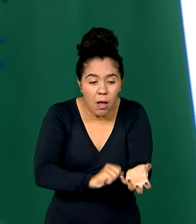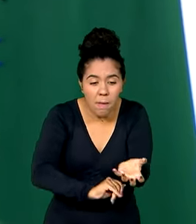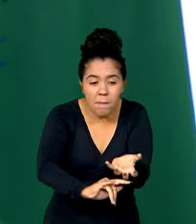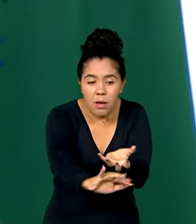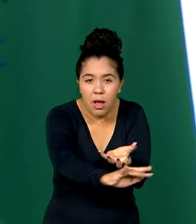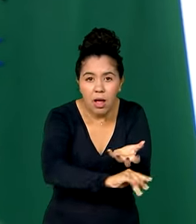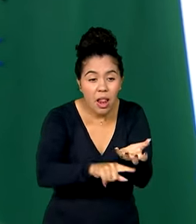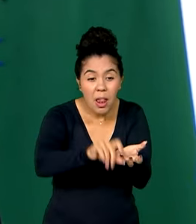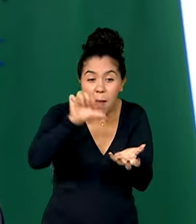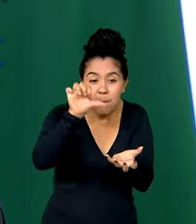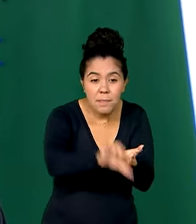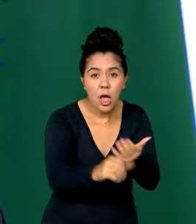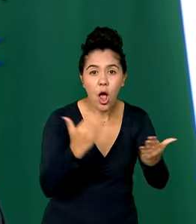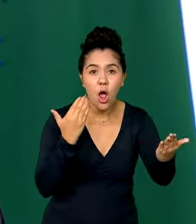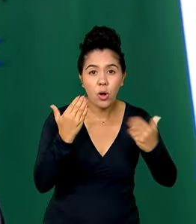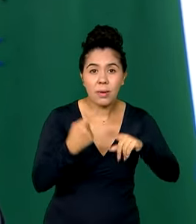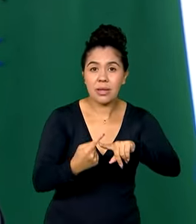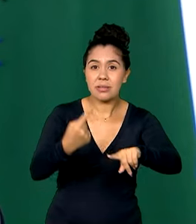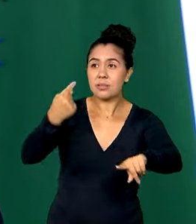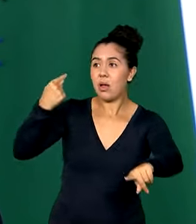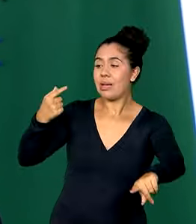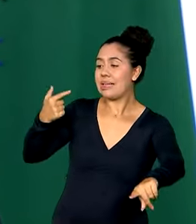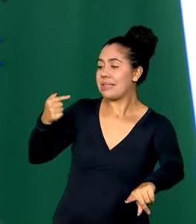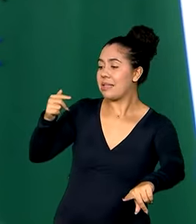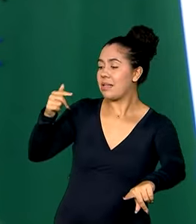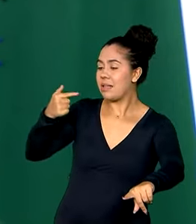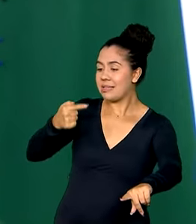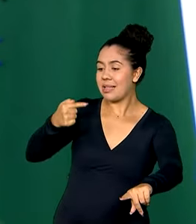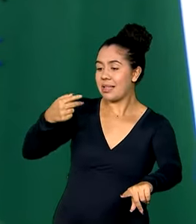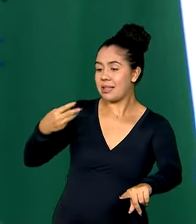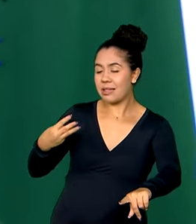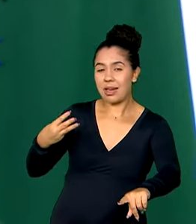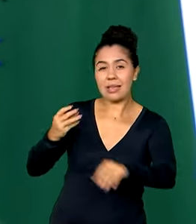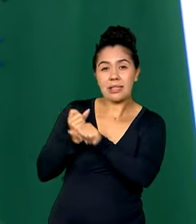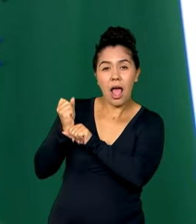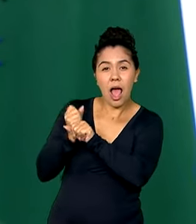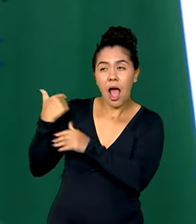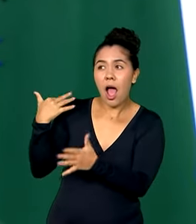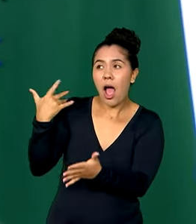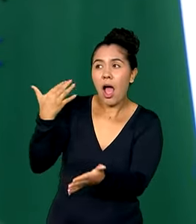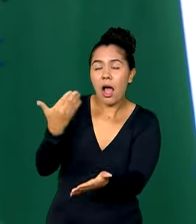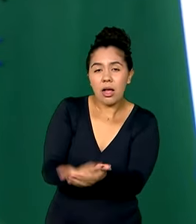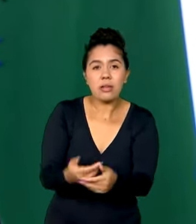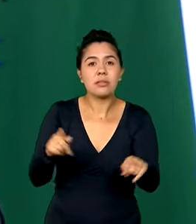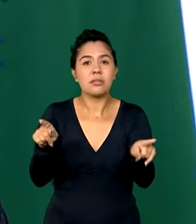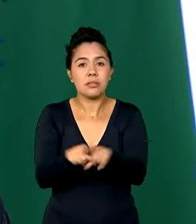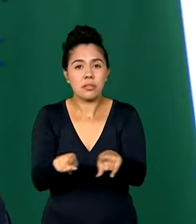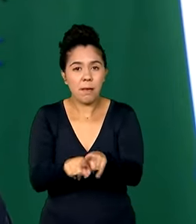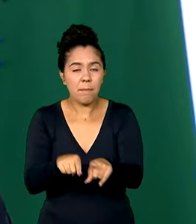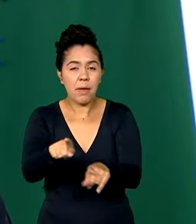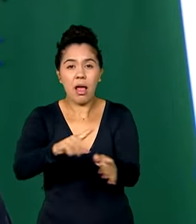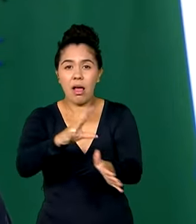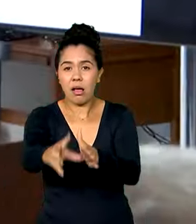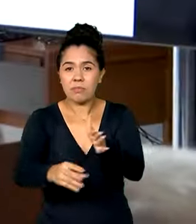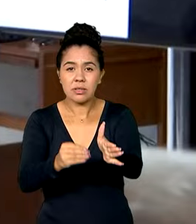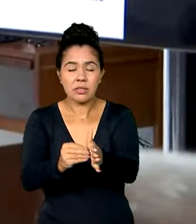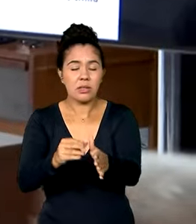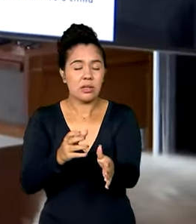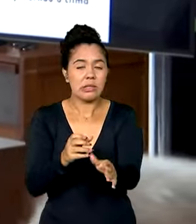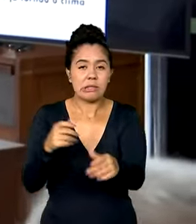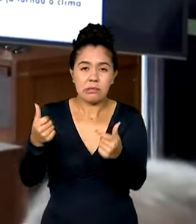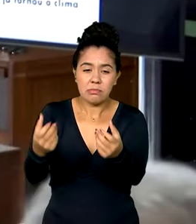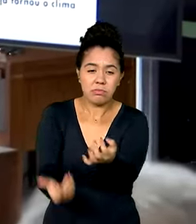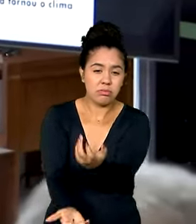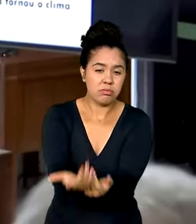em 73 anos. A seca na Amazônia é a maior em quase 50 anos. Durante